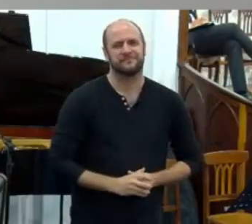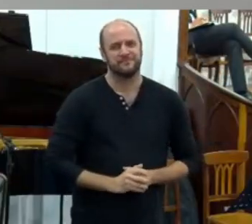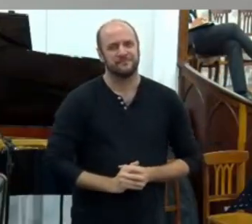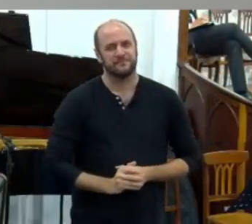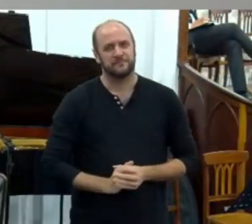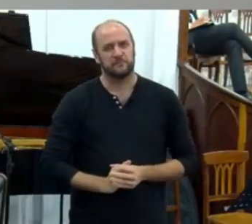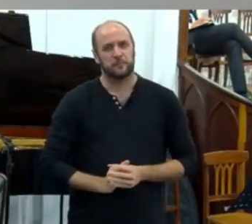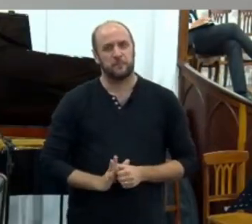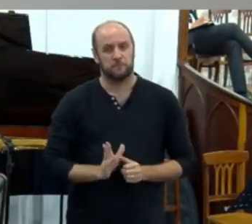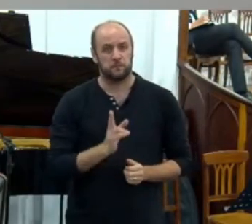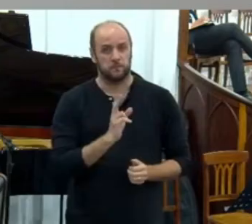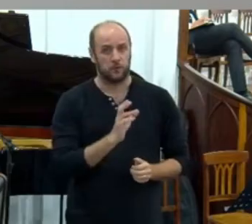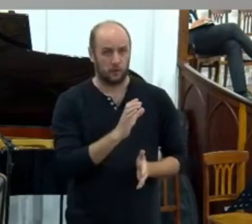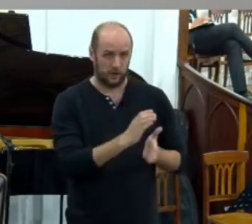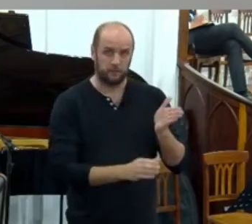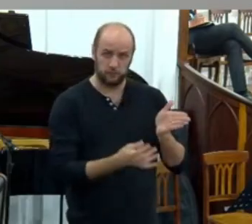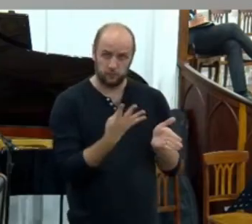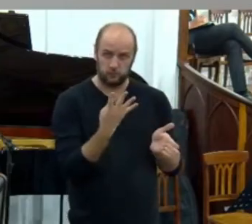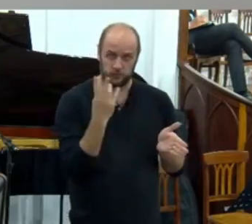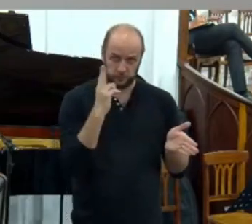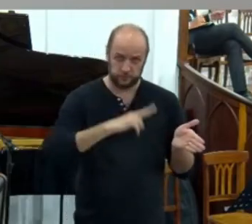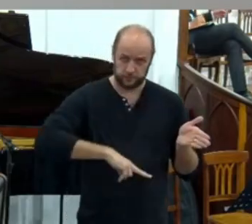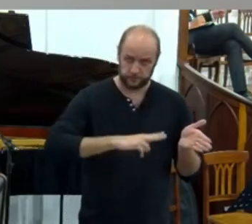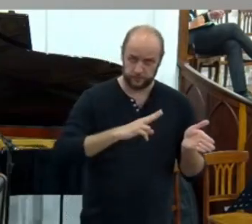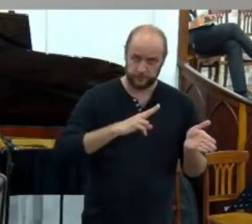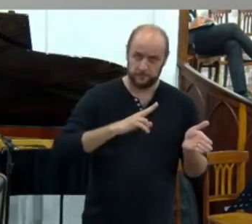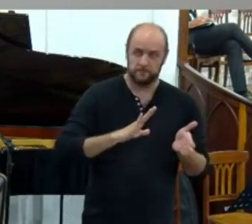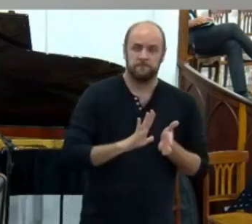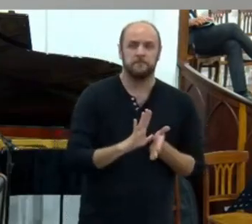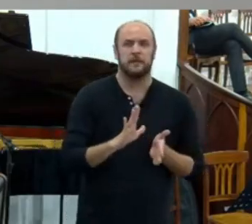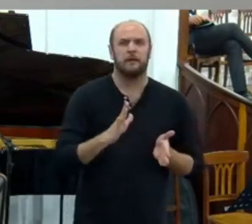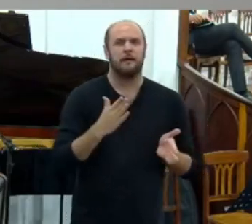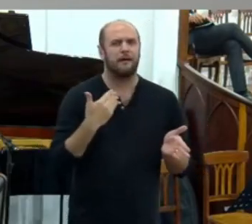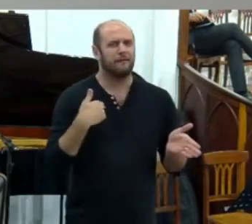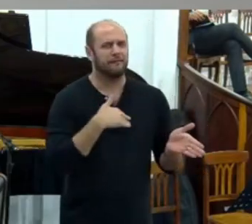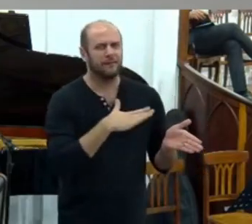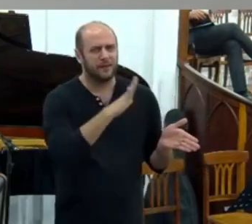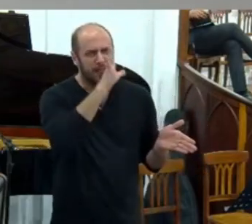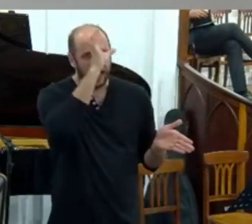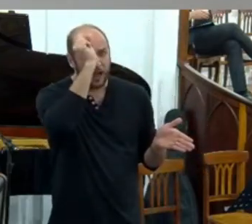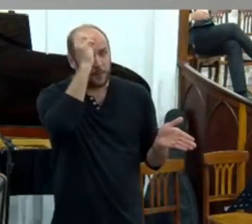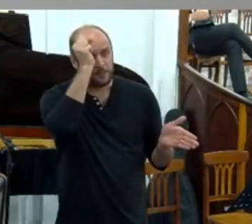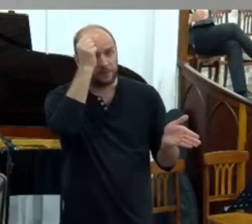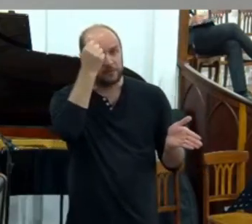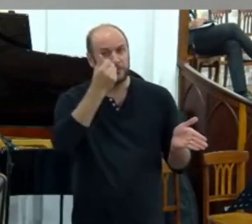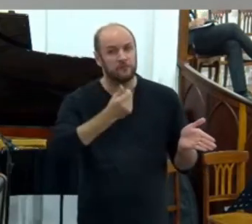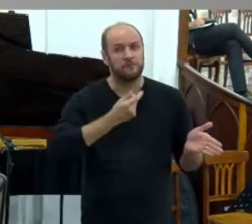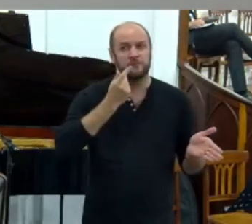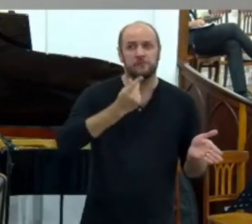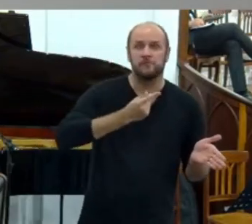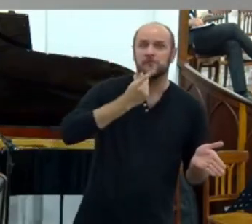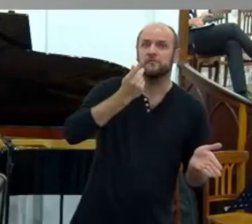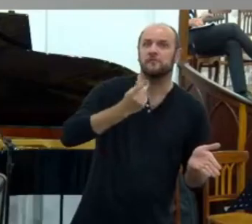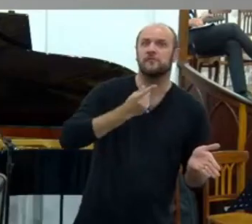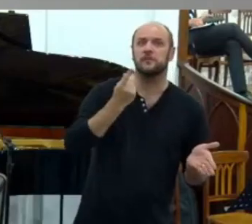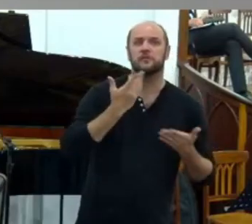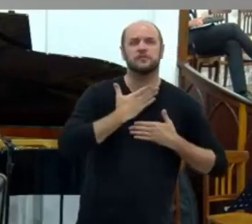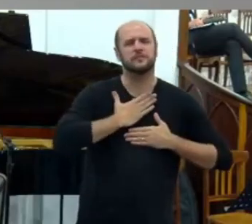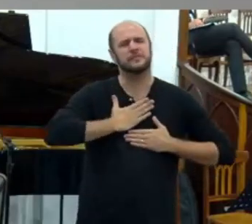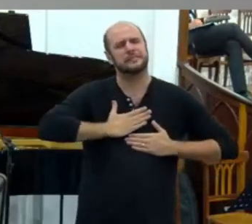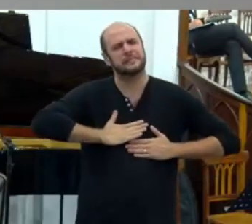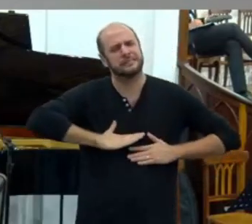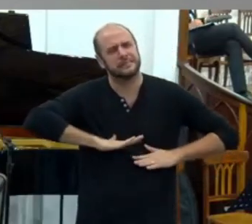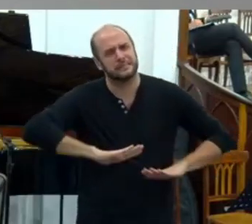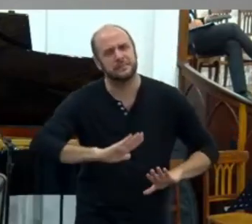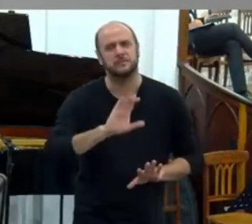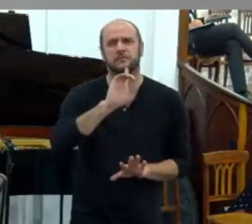Neste trecho do capítulo 4, nós estamos aprendendo a respeito do descanso